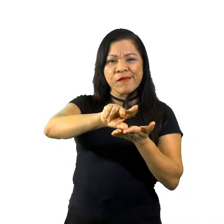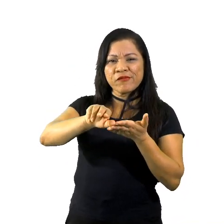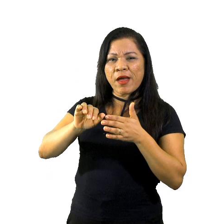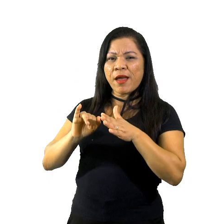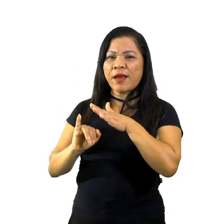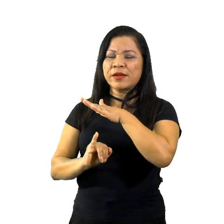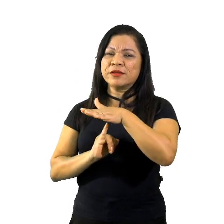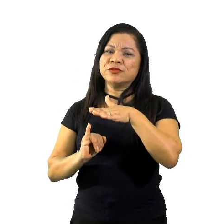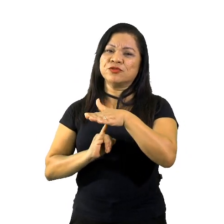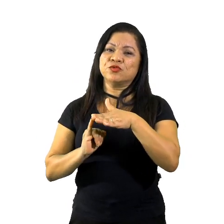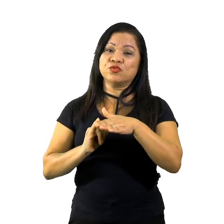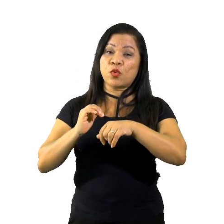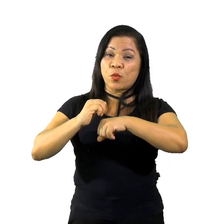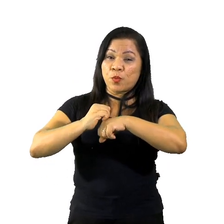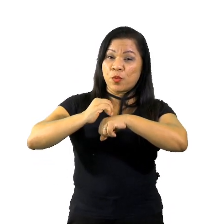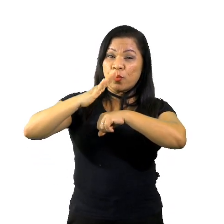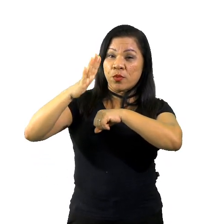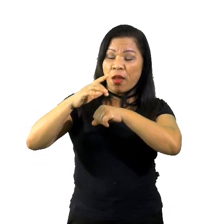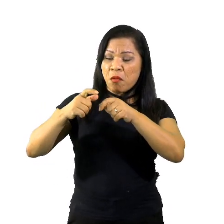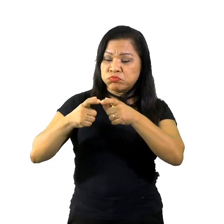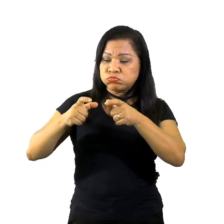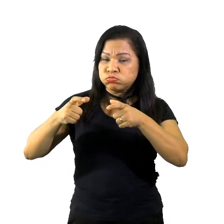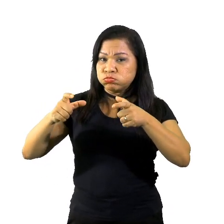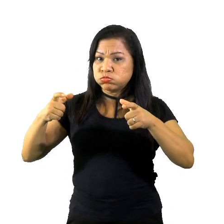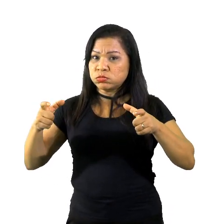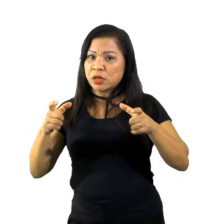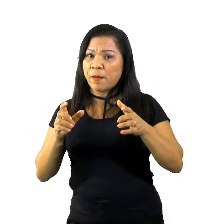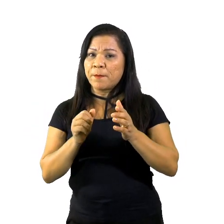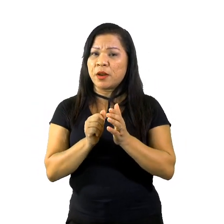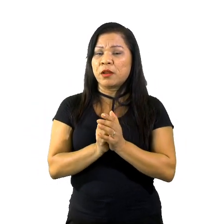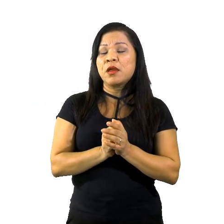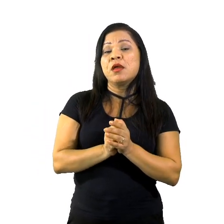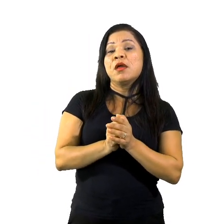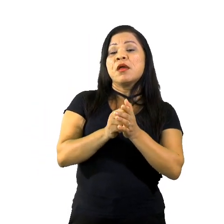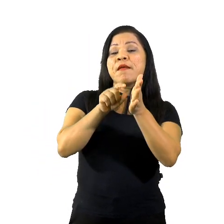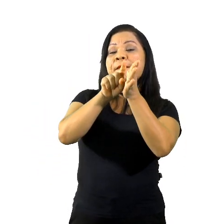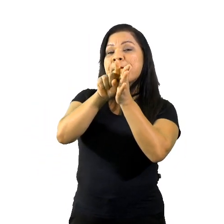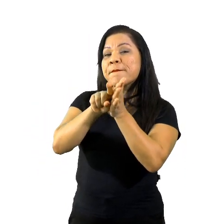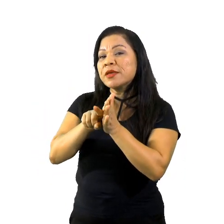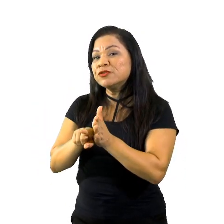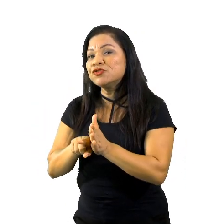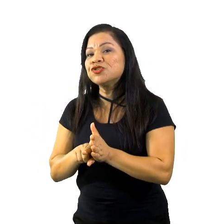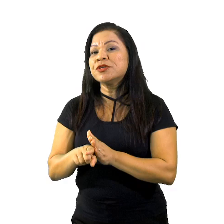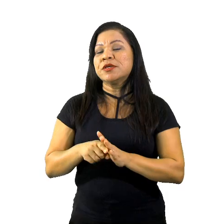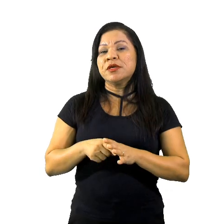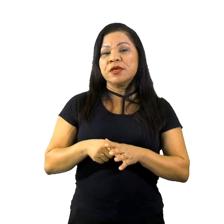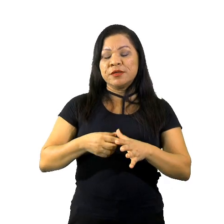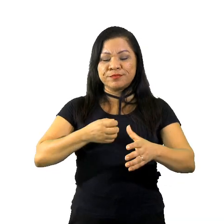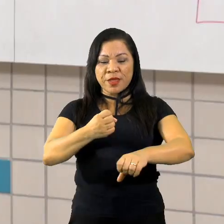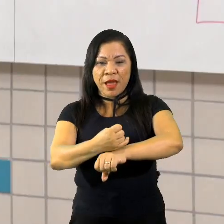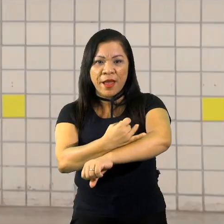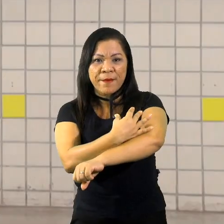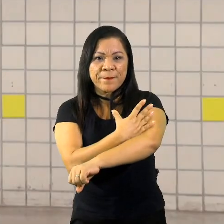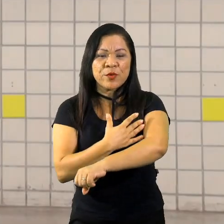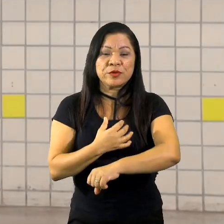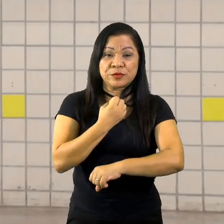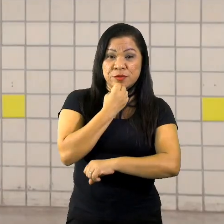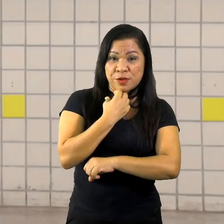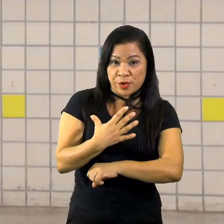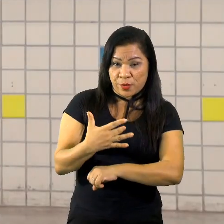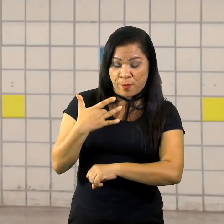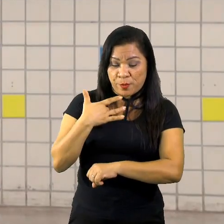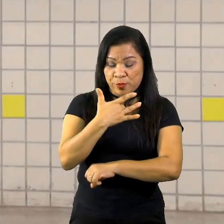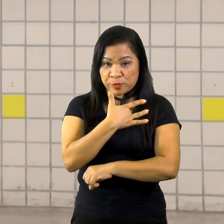Estados Unidos, que pesquisa esgotamento emocional e o bem-estar dos médicos. Observem que